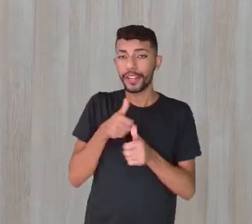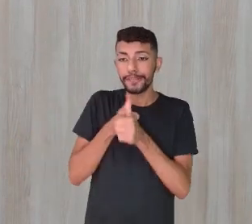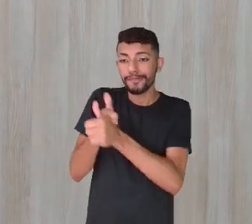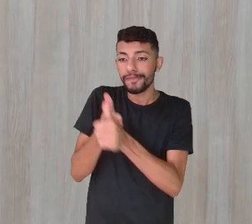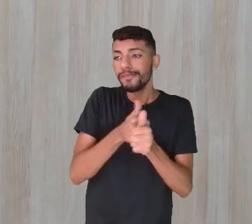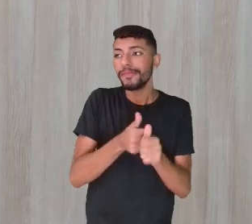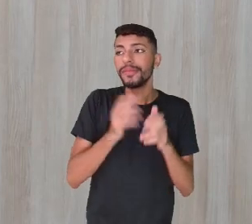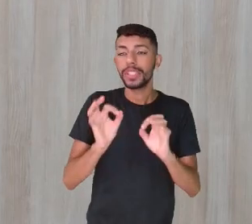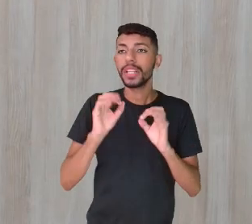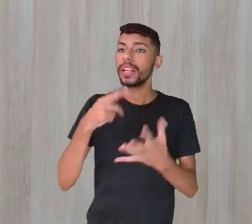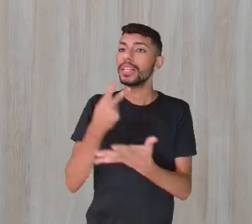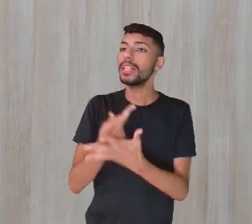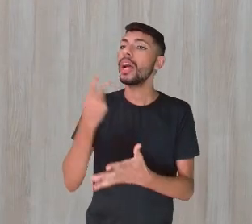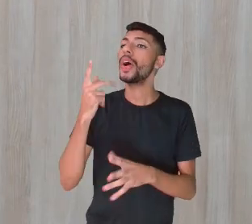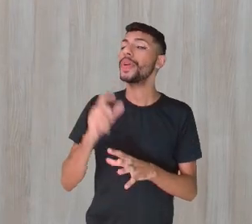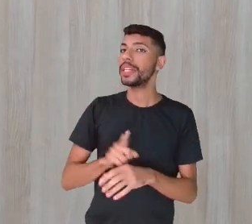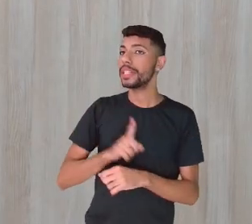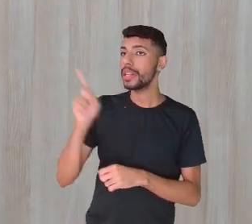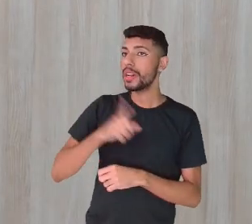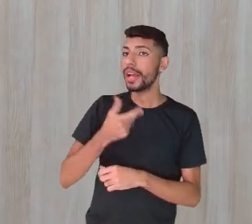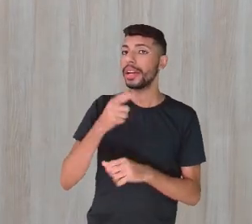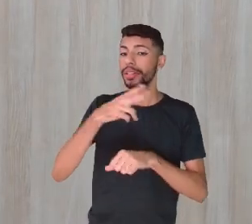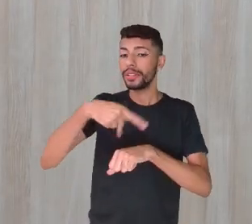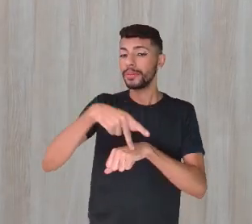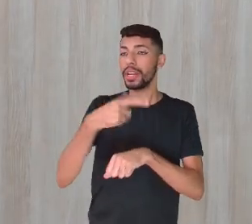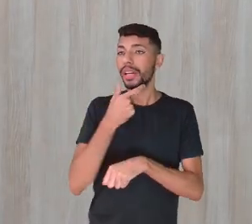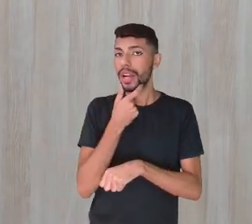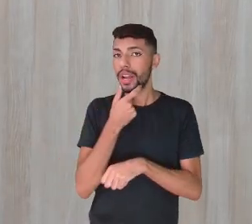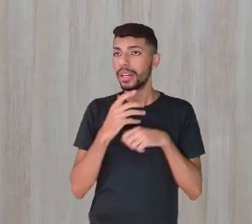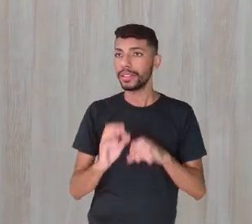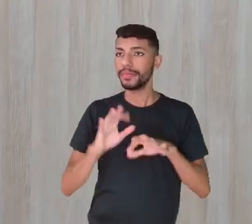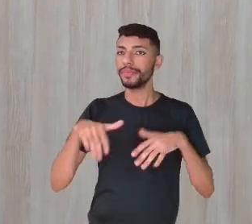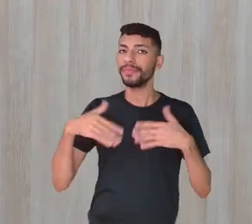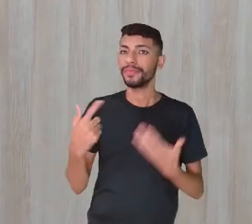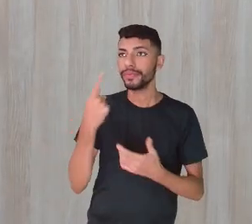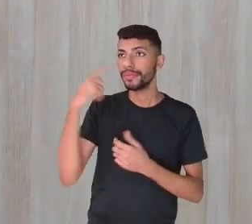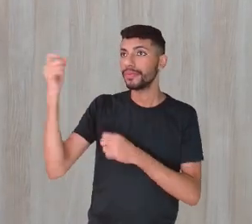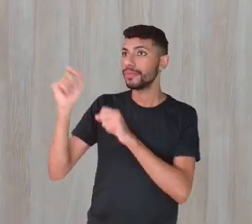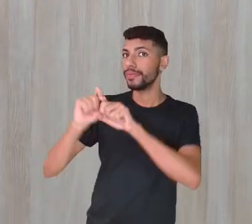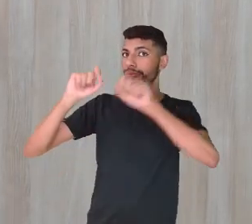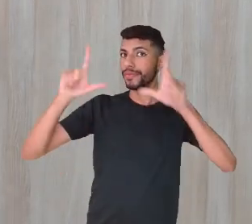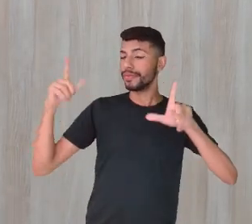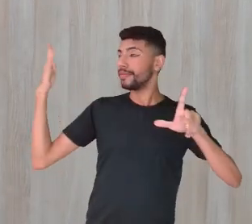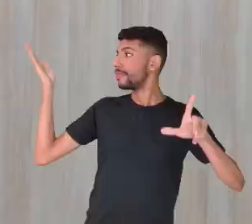que estavam ocorrendo ali na Inglaterra. Então, olha aí como está no slide, né?